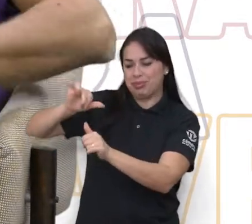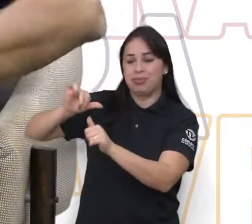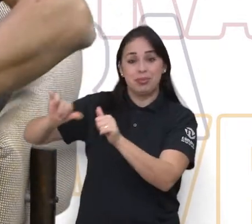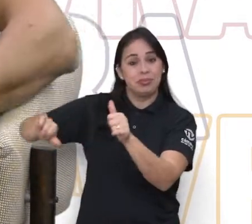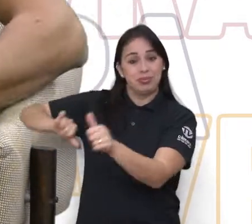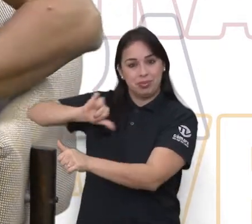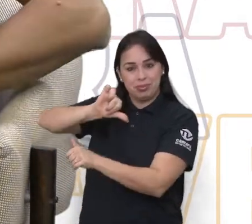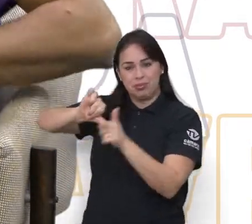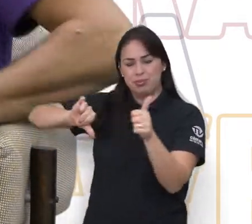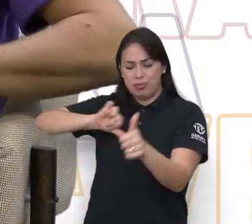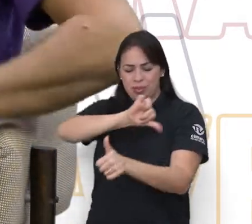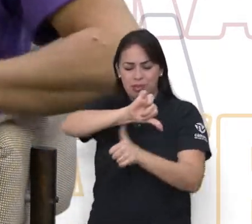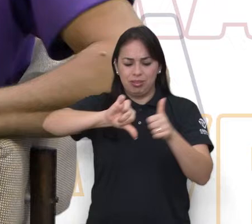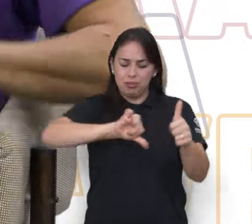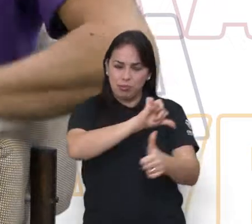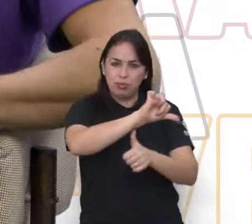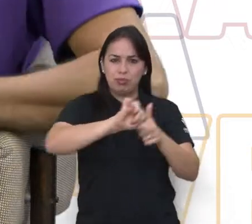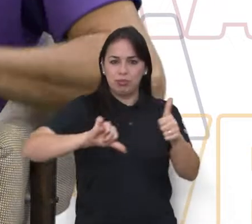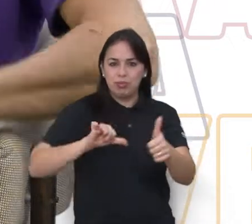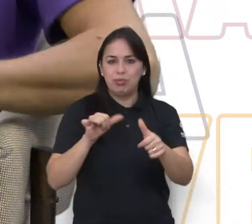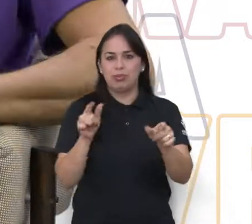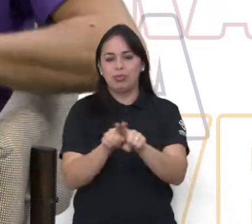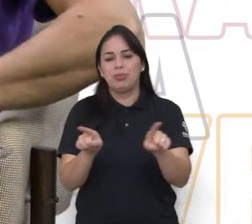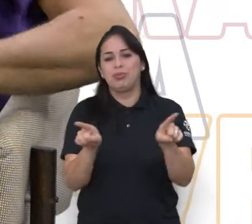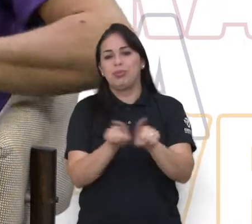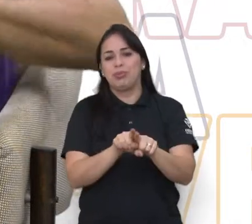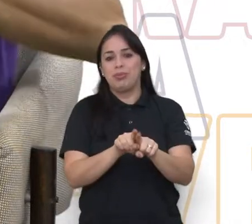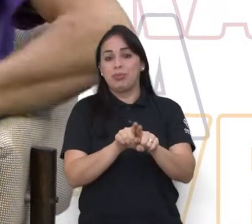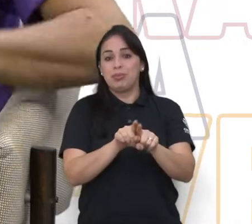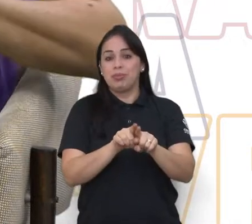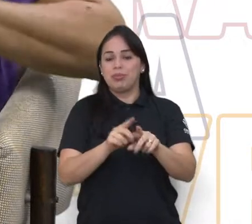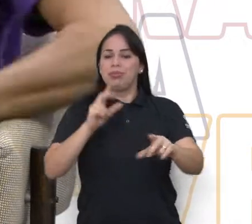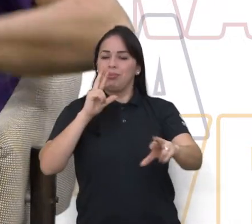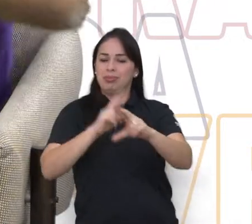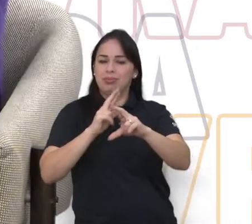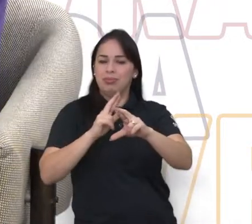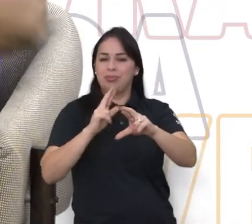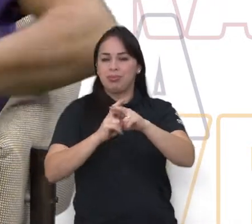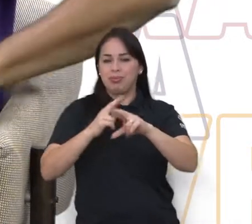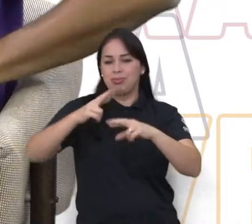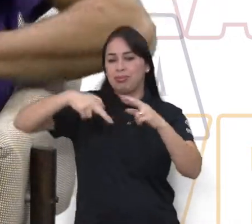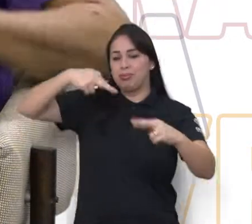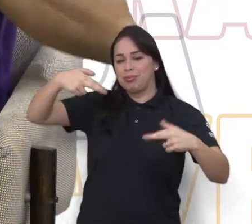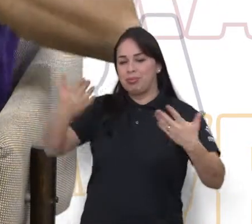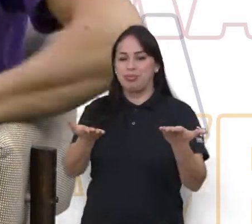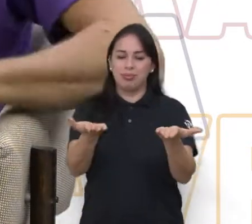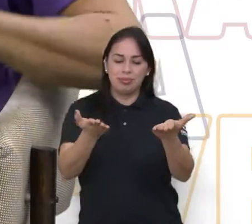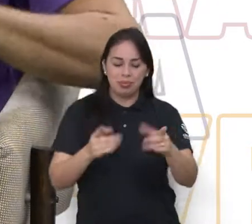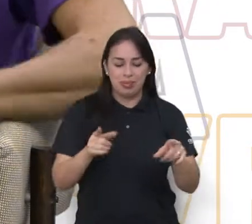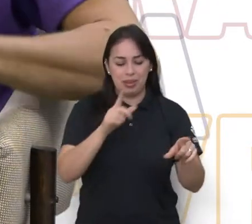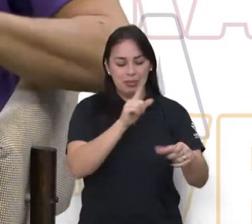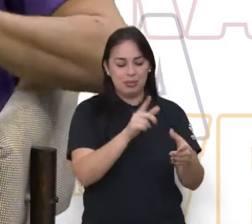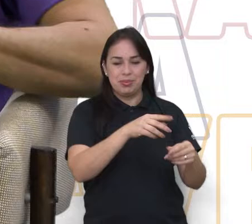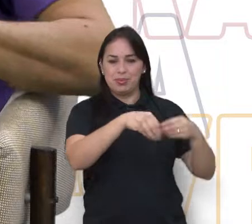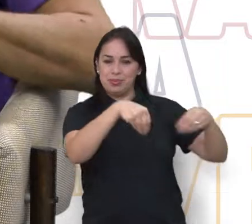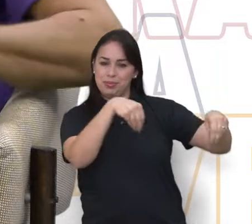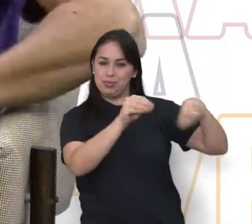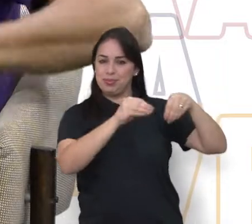papel, eu reciclo. Plástico, metal, vidro, papel, Reciclaí. Plástico,